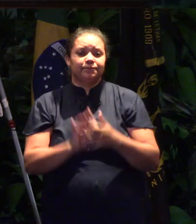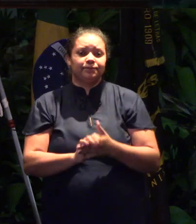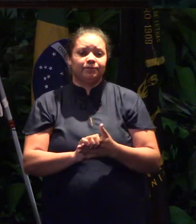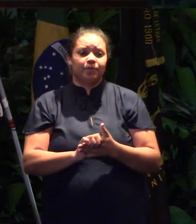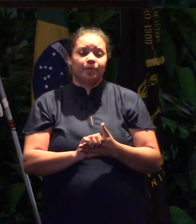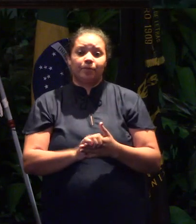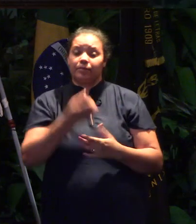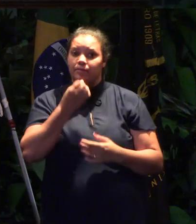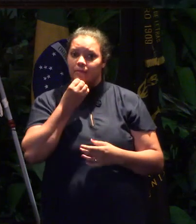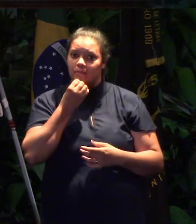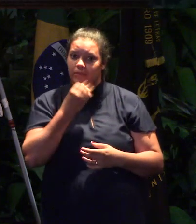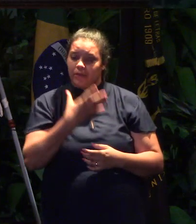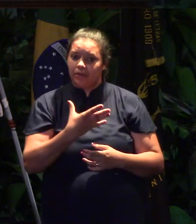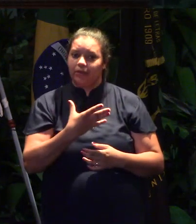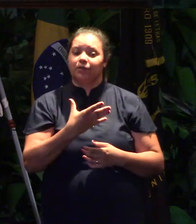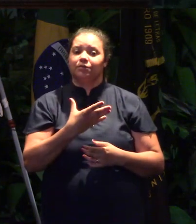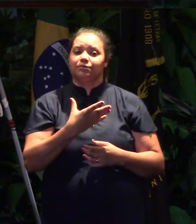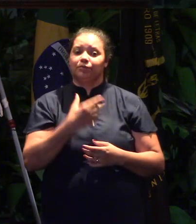com boa vontade, o que se faz